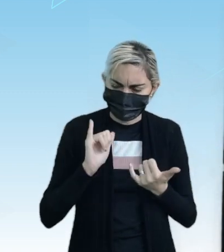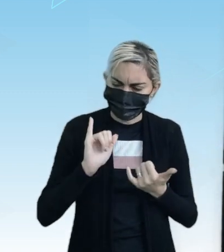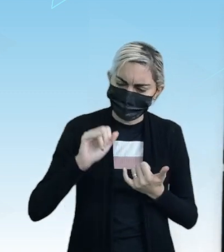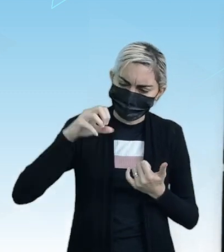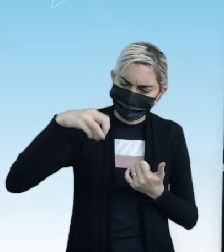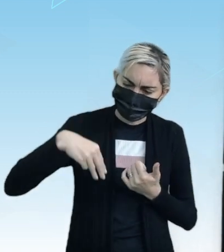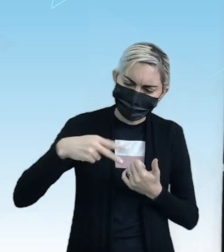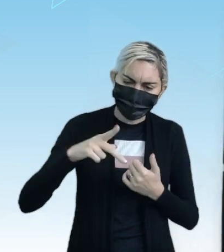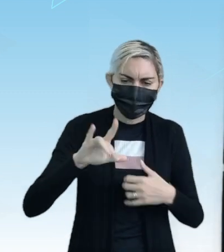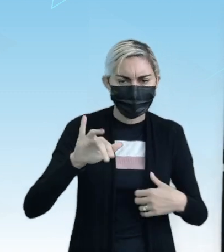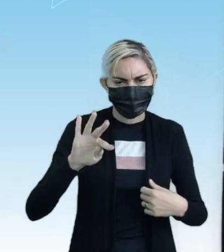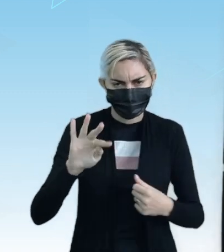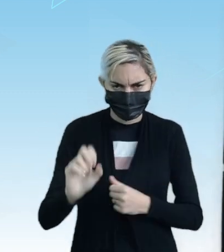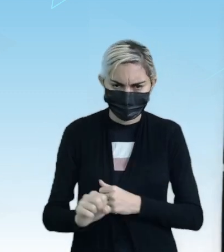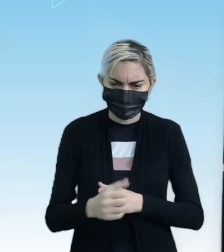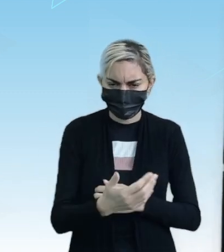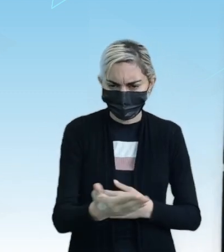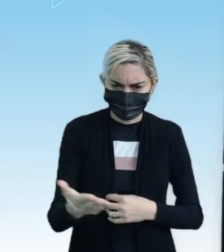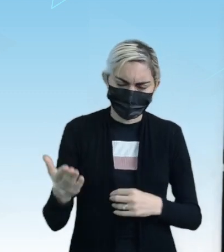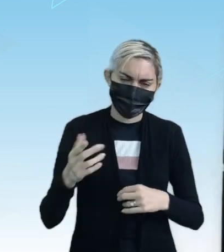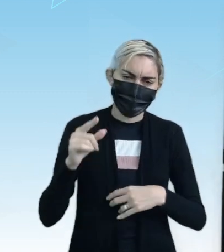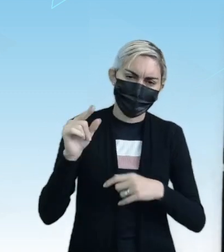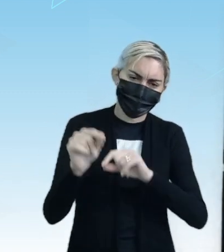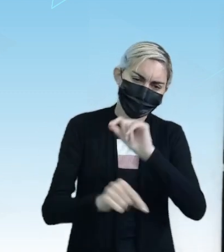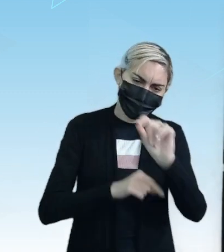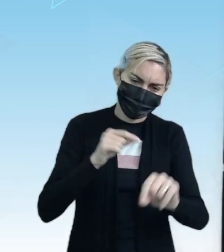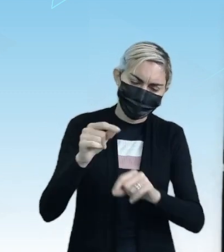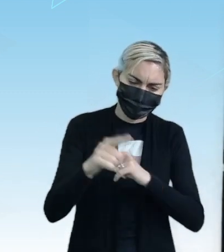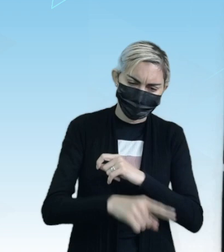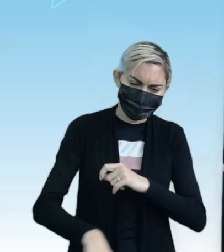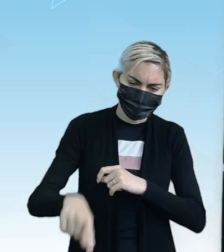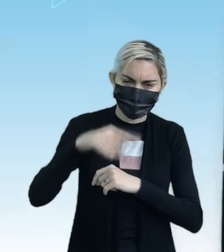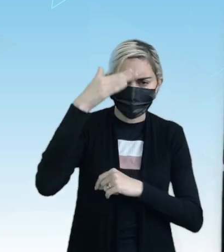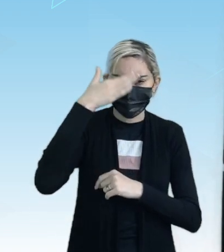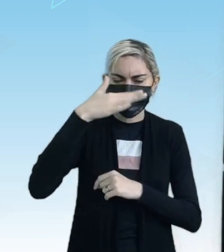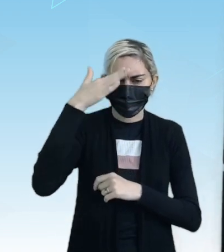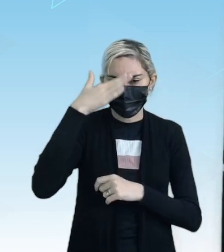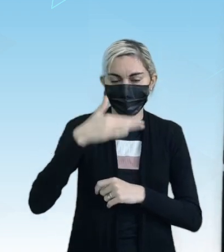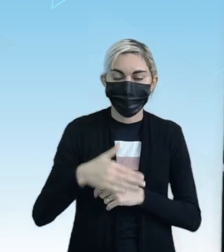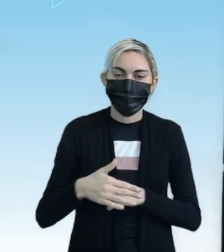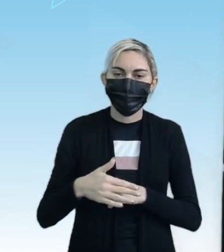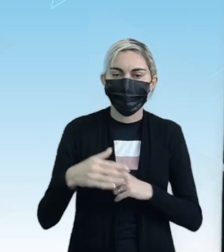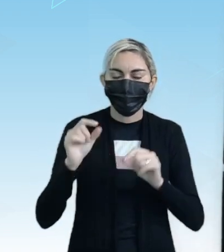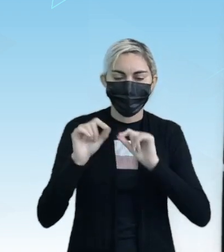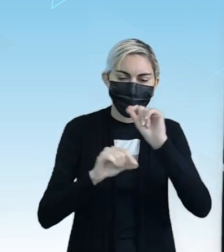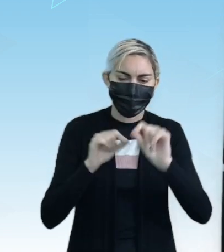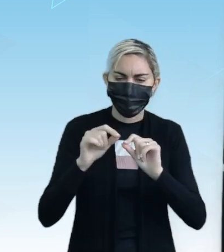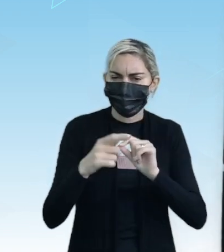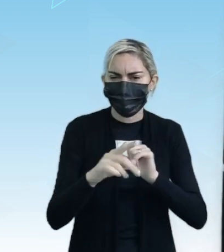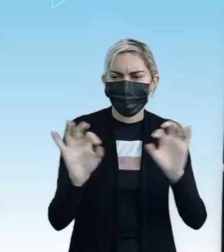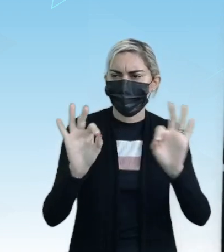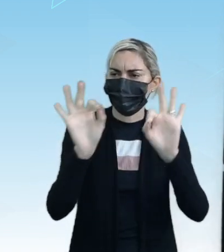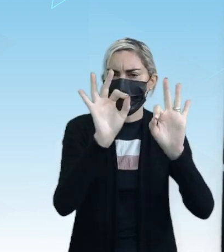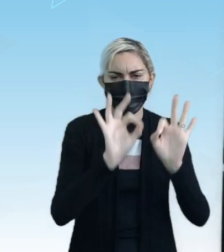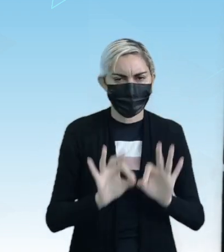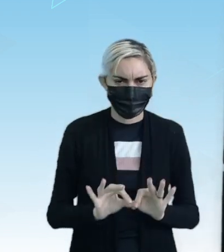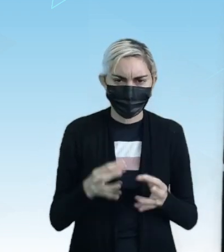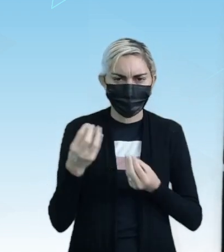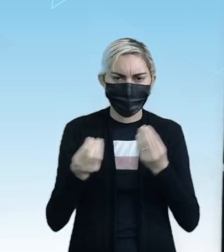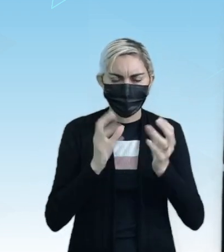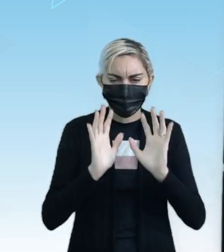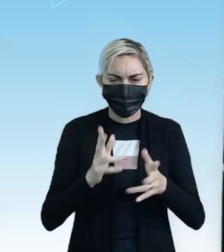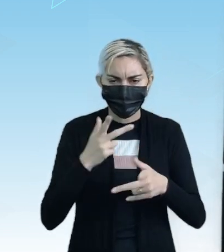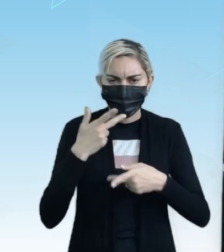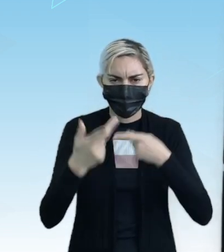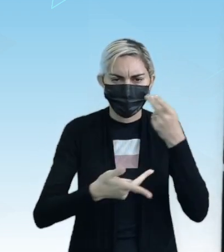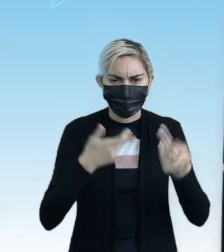implícitas, ela nos leva a que a gente entender, certo? Aquilo que não está, como eu já falei,